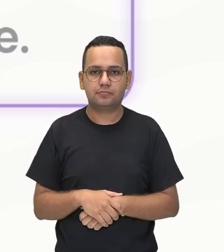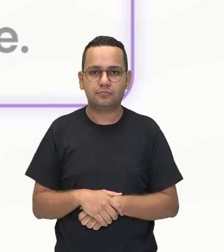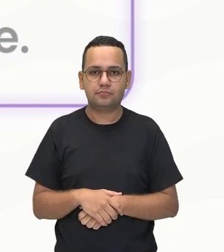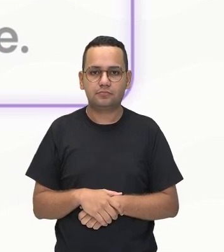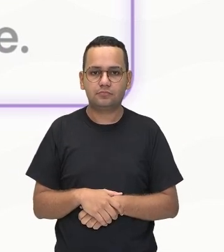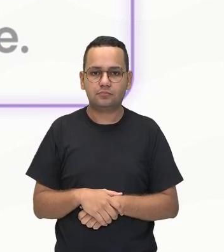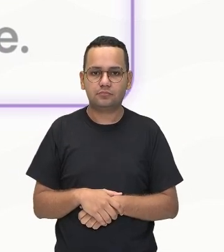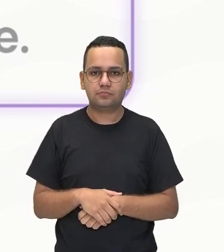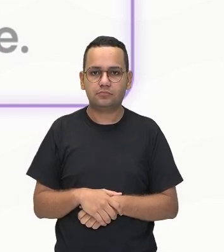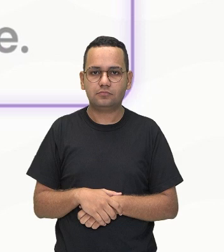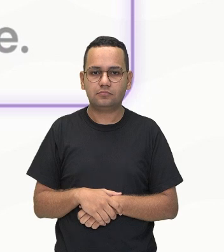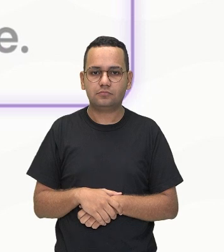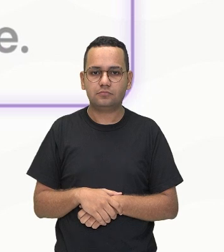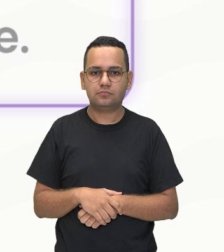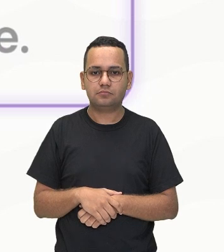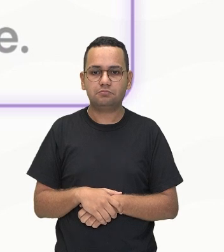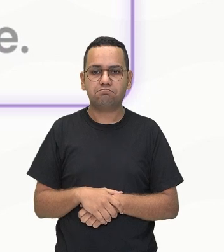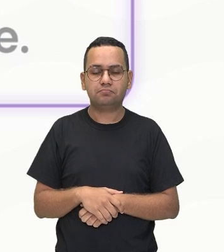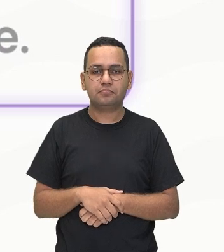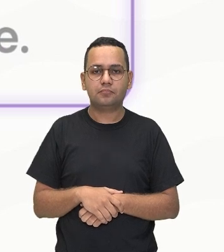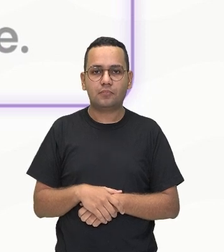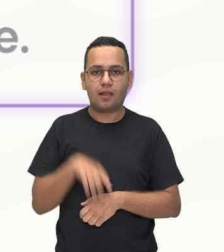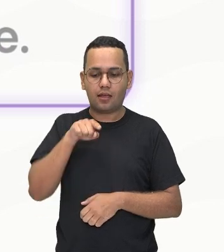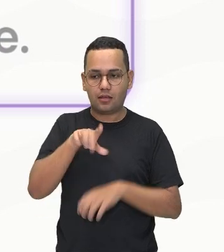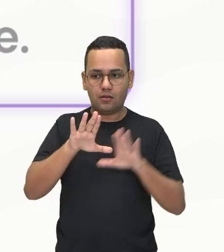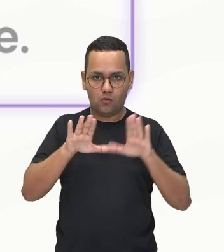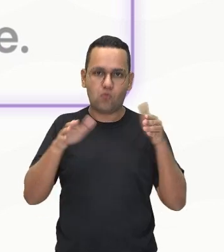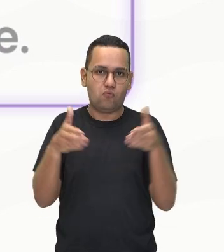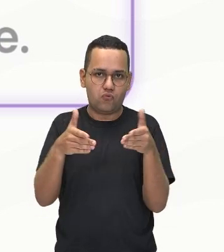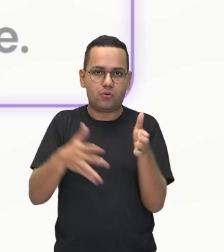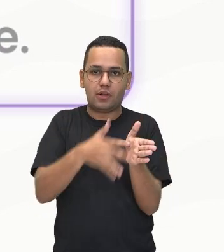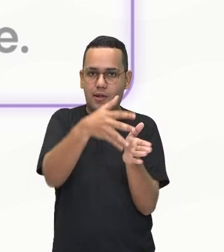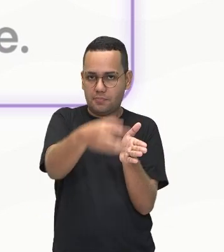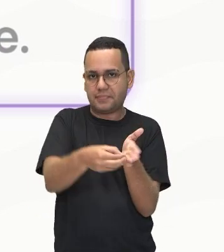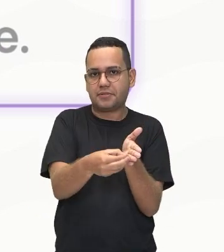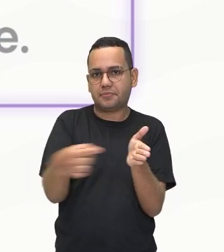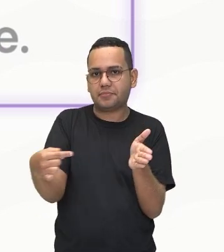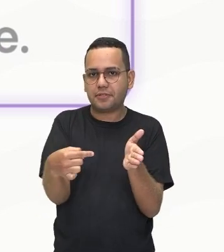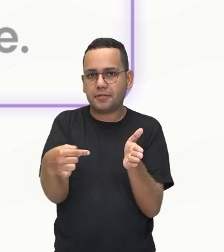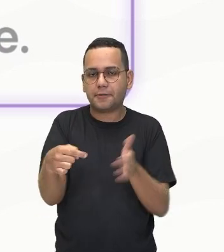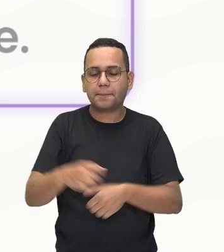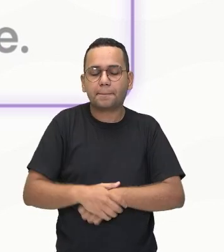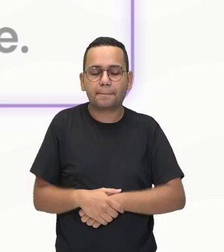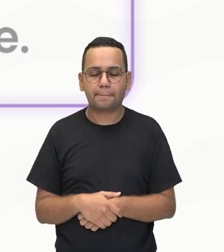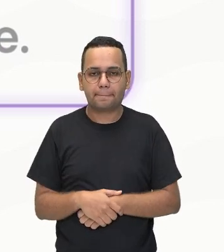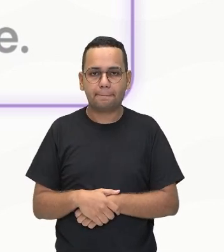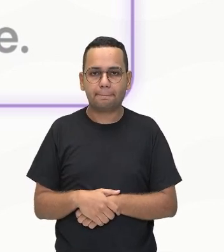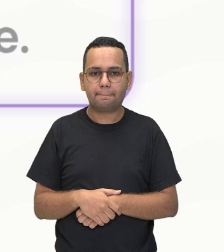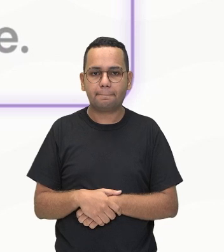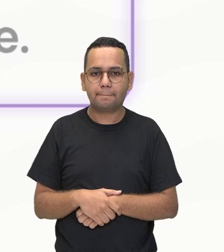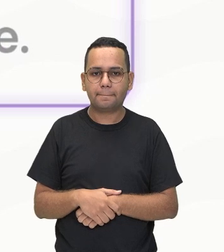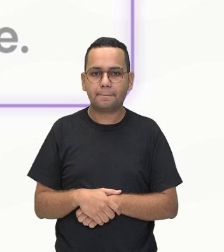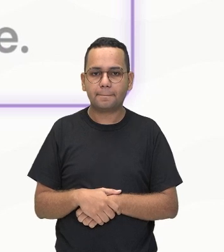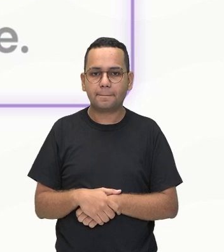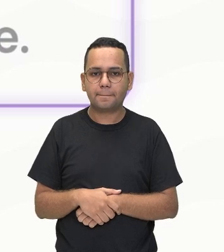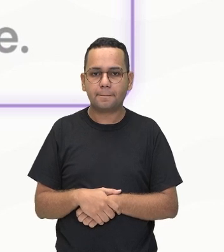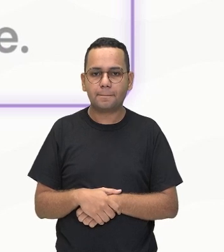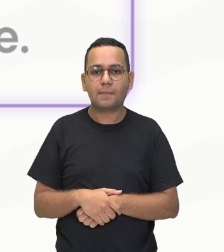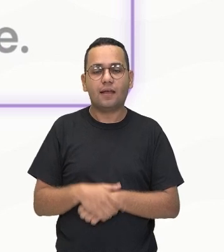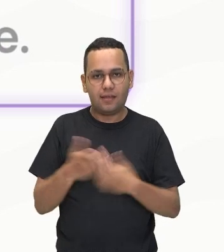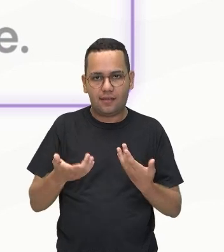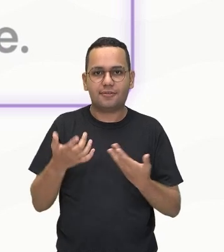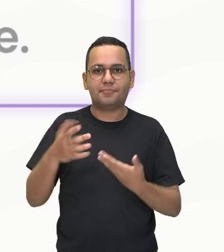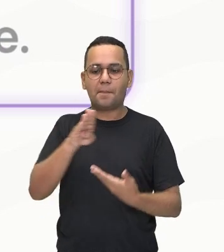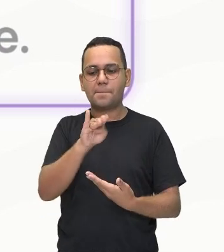vai mais direcionado para a Amazônia, né? O empreendedorismo na Amazônia. A gente está falando da bioeconomia,